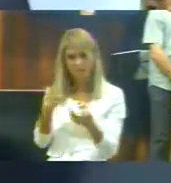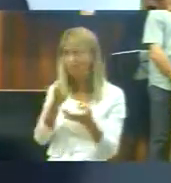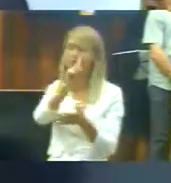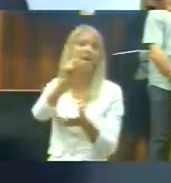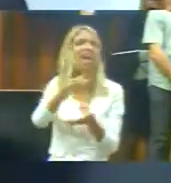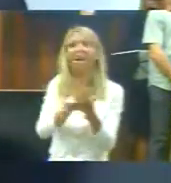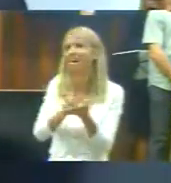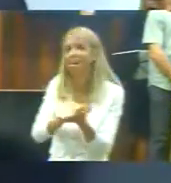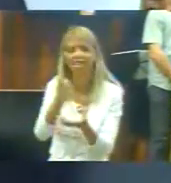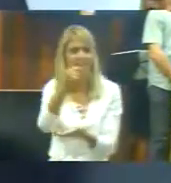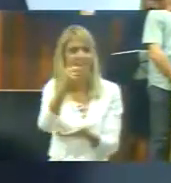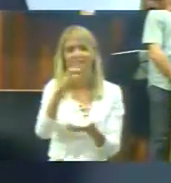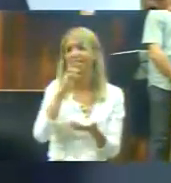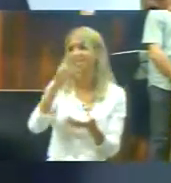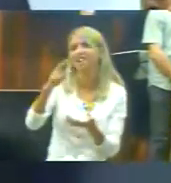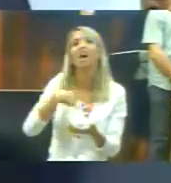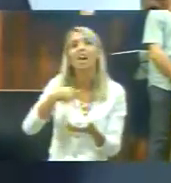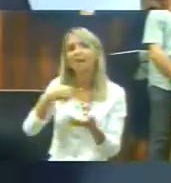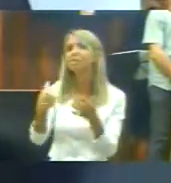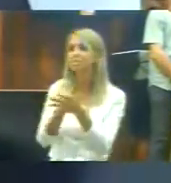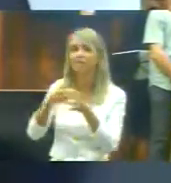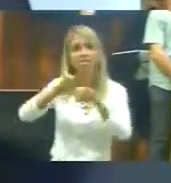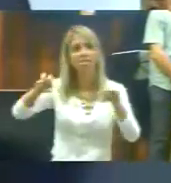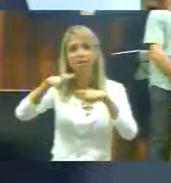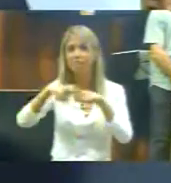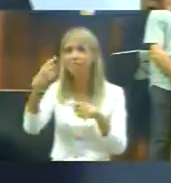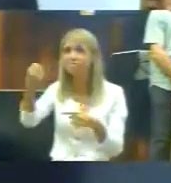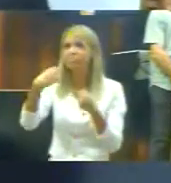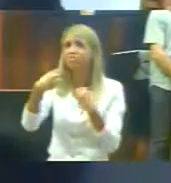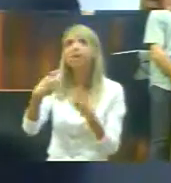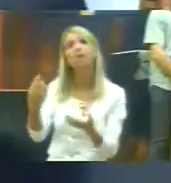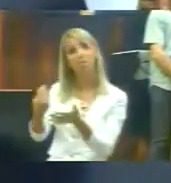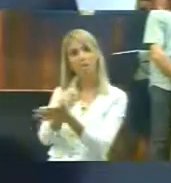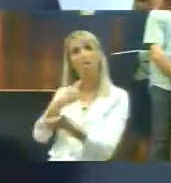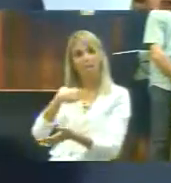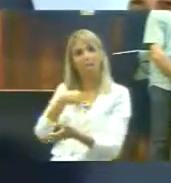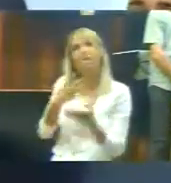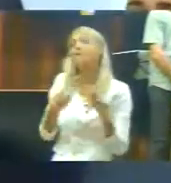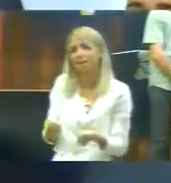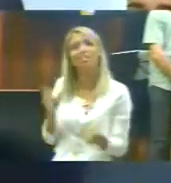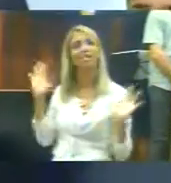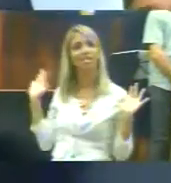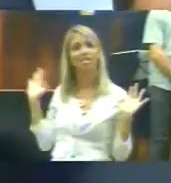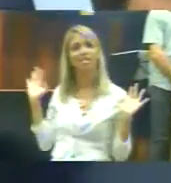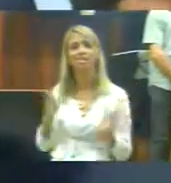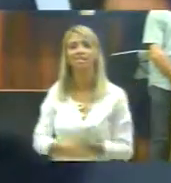foi na escola. Eu estava na sala e perguntaram: você quer ser vereador por um mês? Aí eu aceitei. Bem,